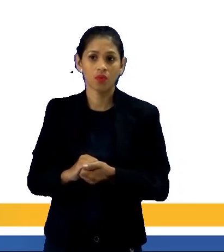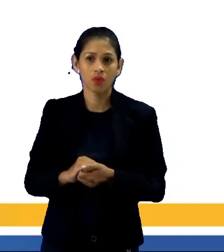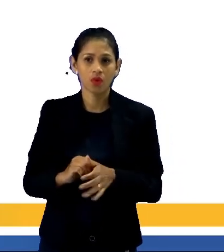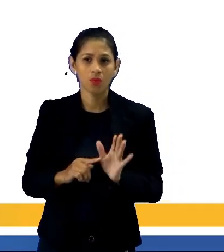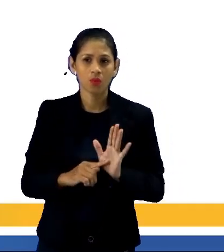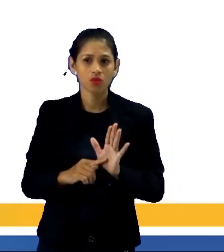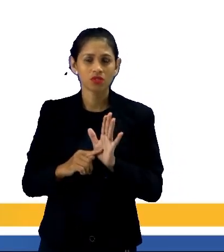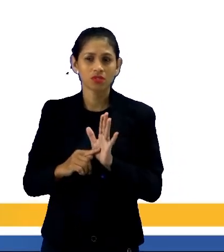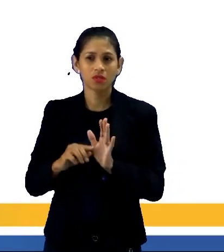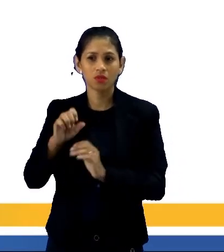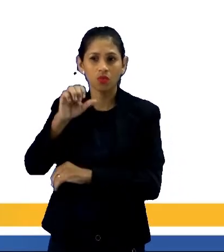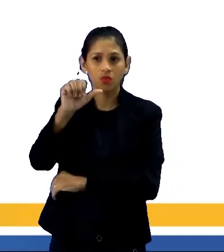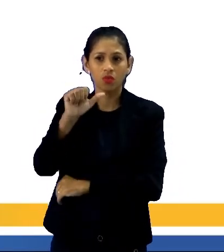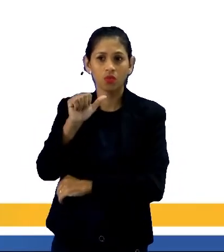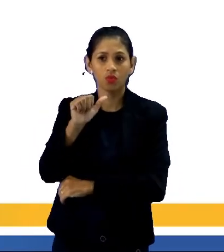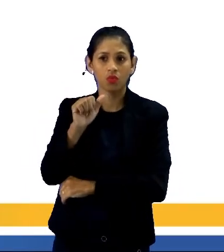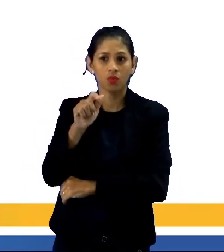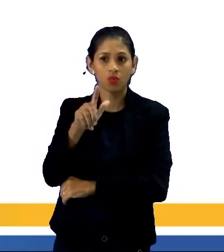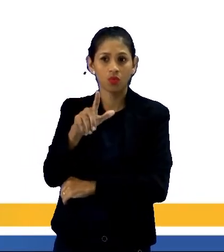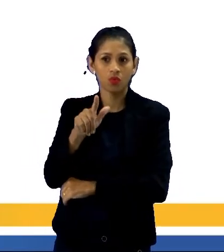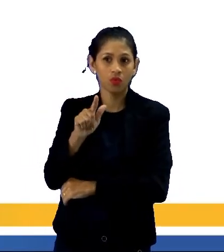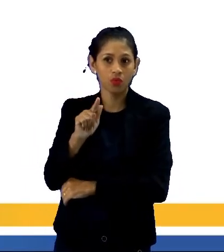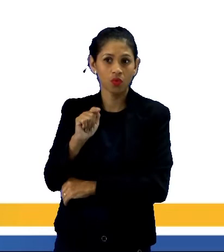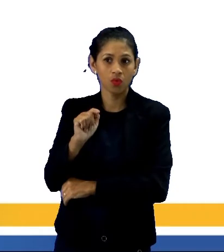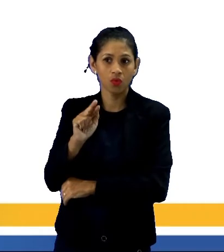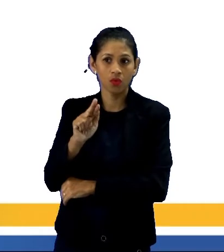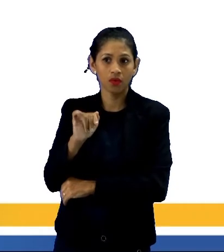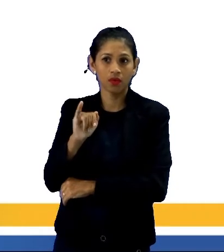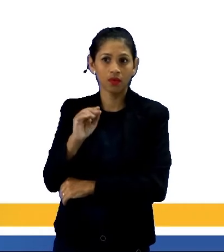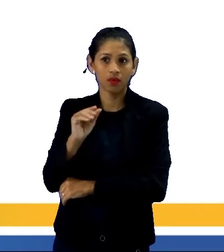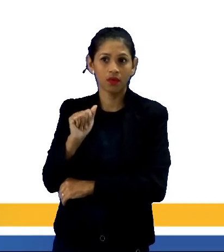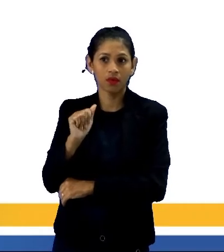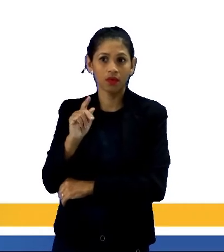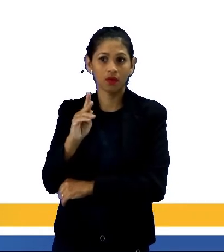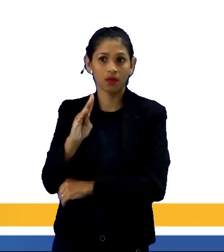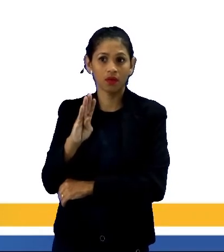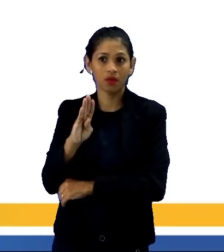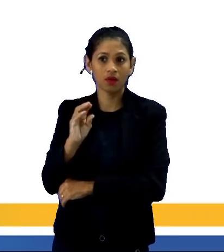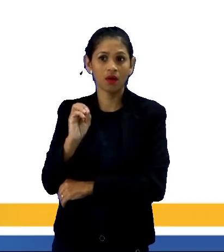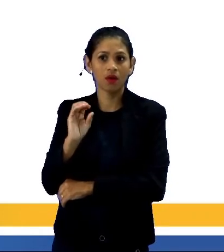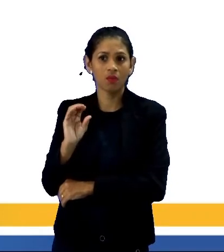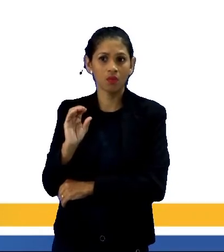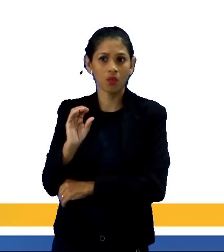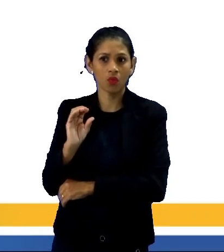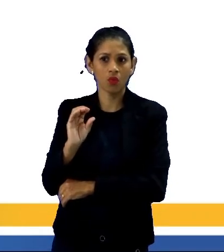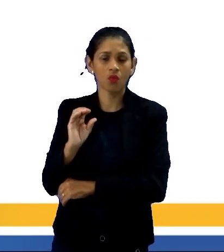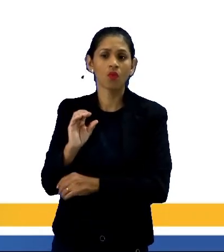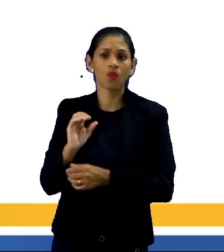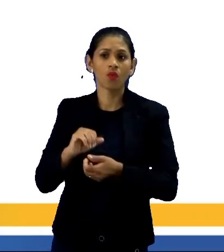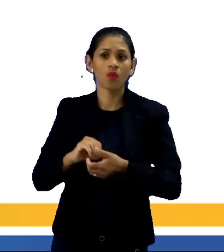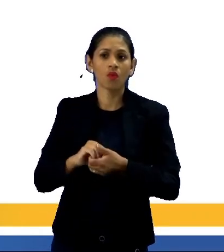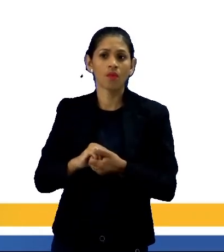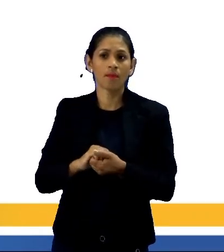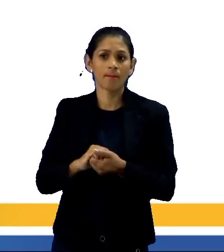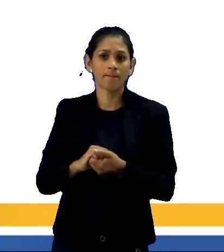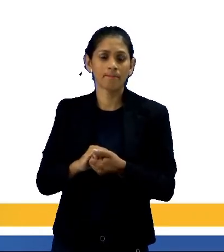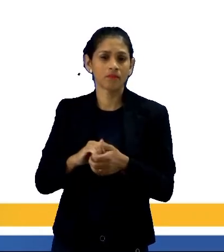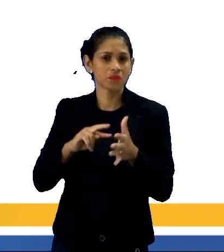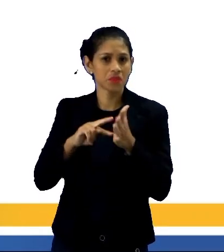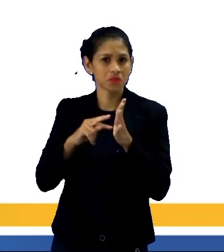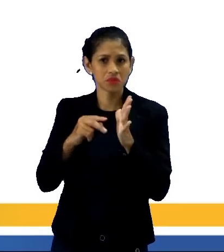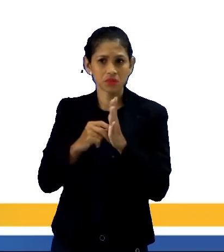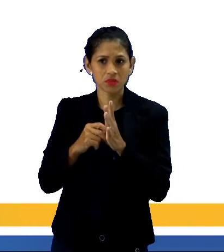quiabo, né? Tá ali a expressão verde, ele bonito, mas abaixo algo como se fosse